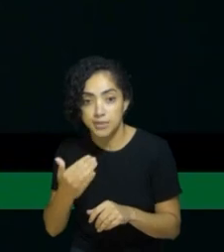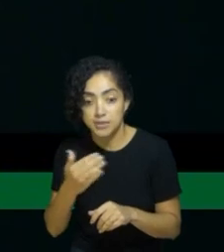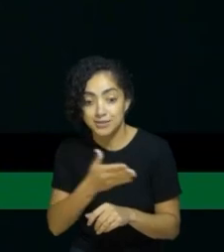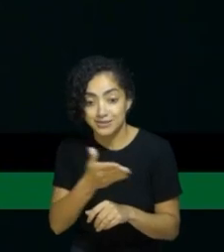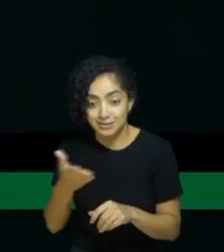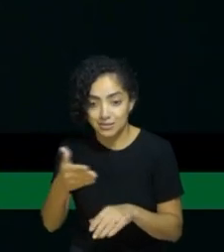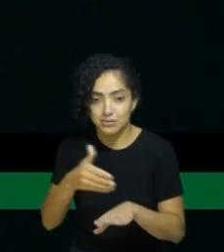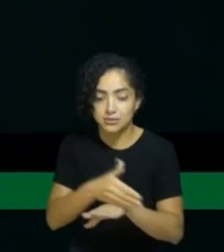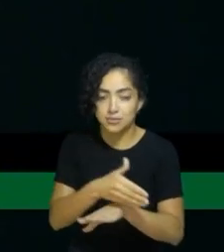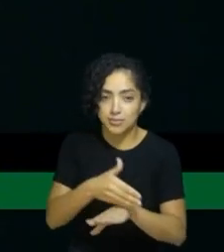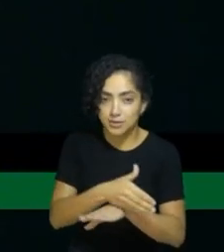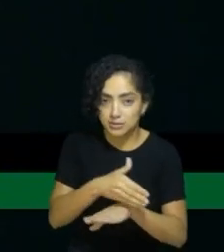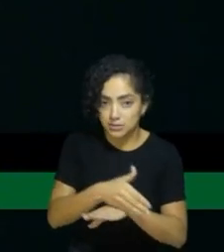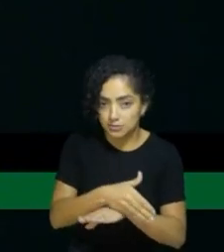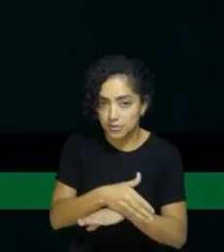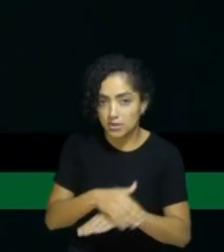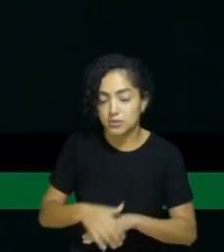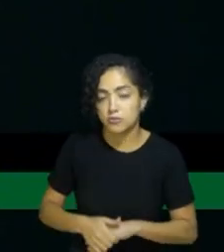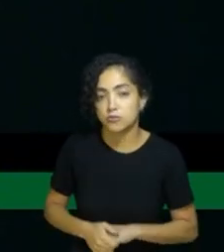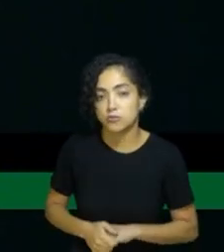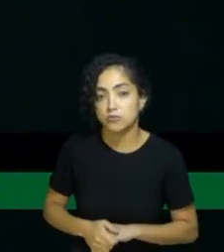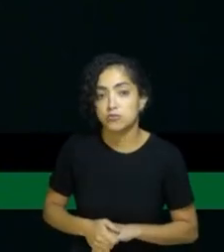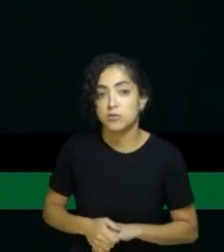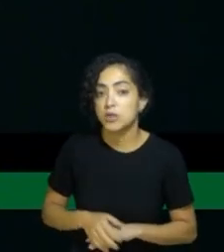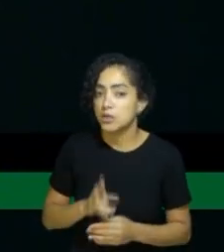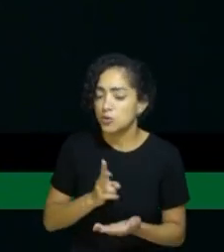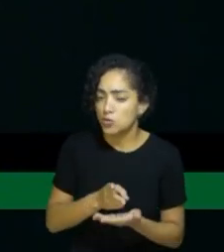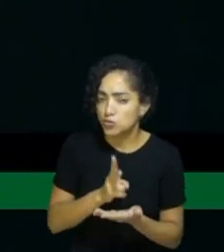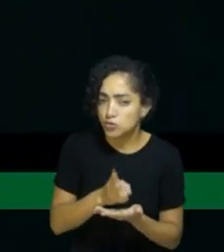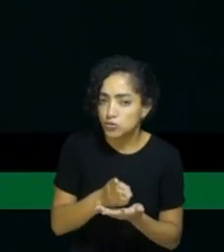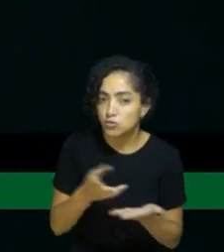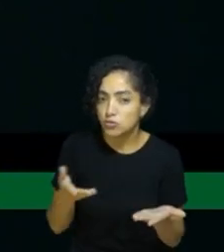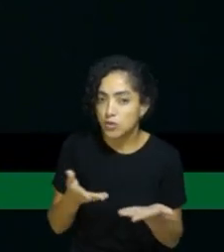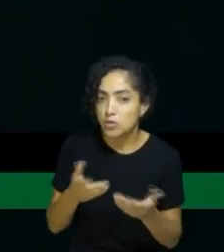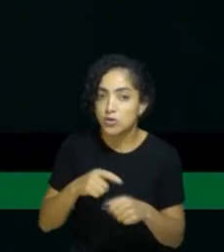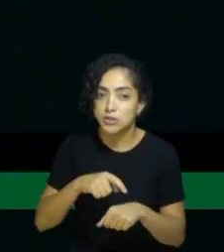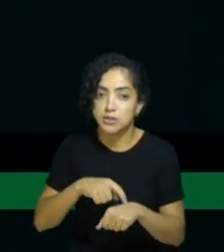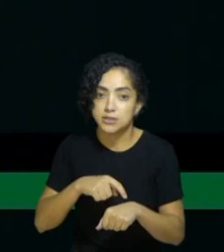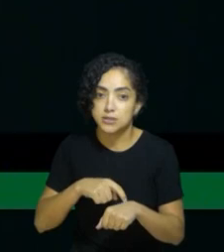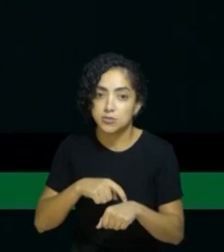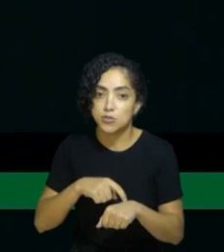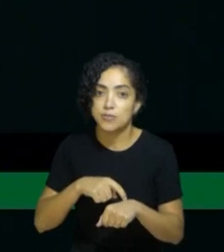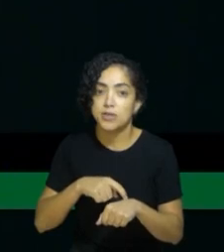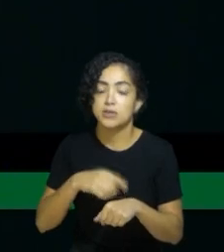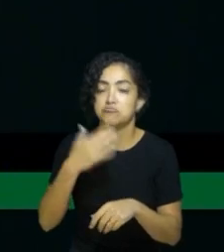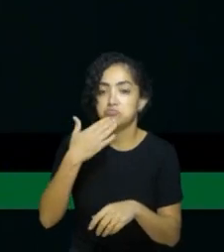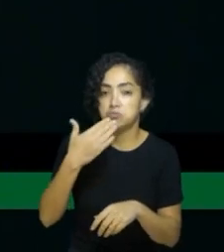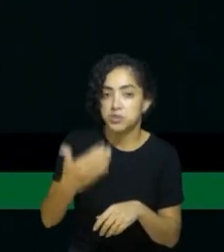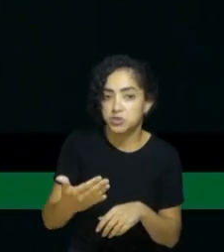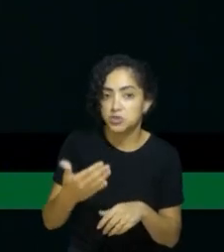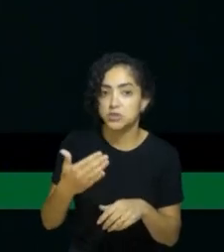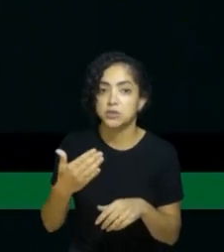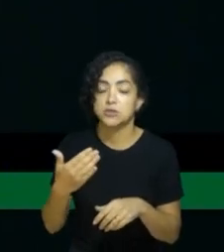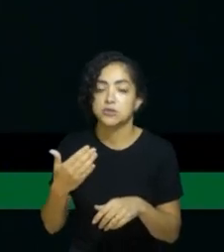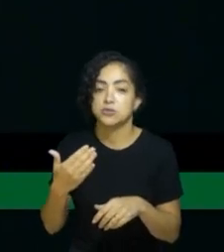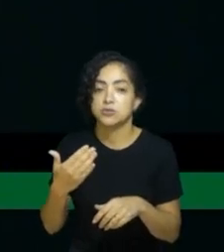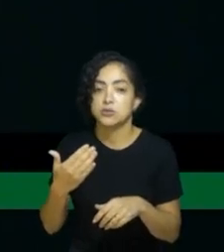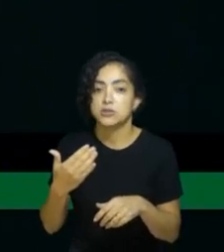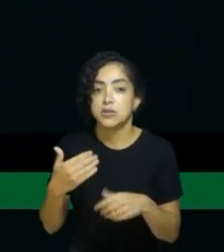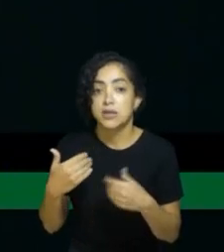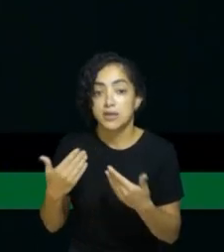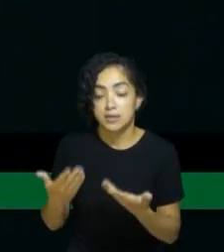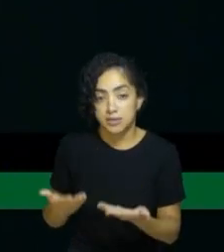participaram dessa sessão e participam nesse momento das suas reivindicações das suas demandas